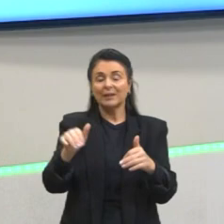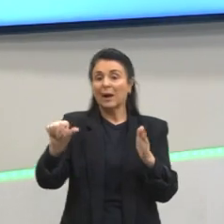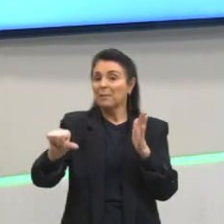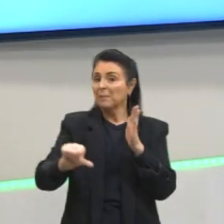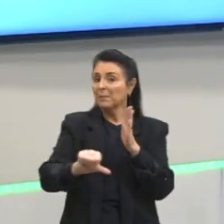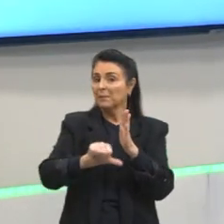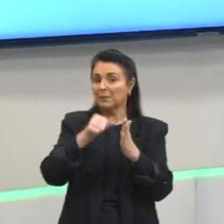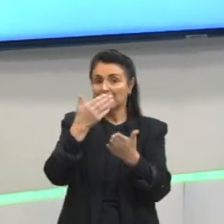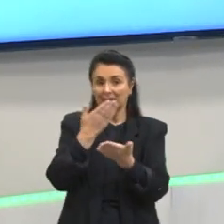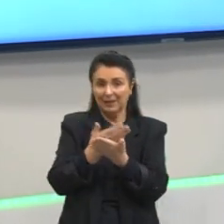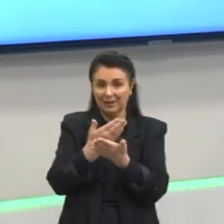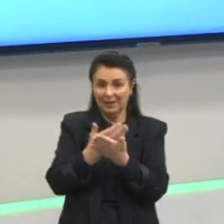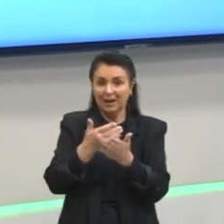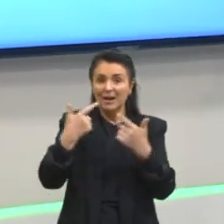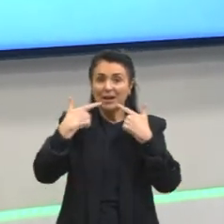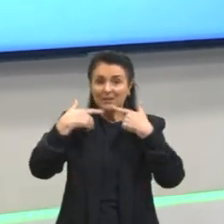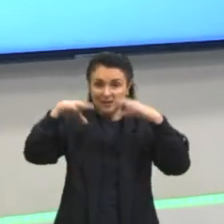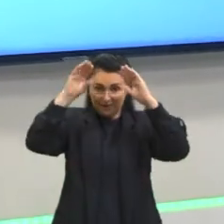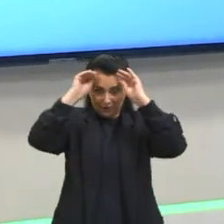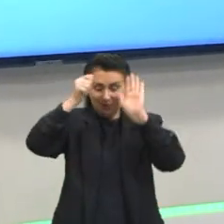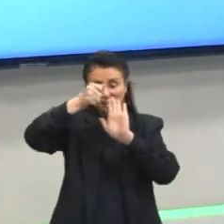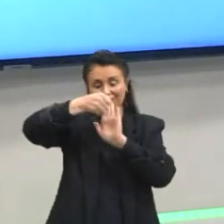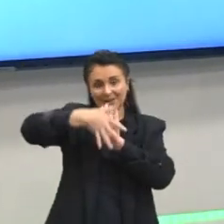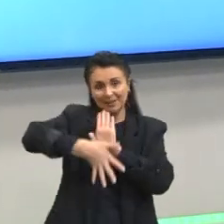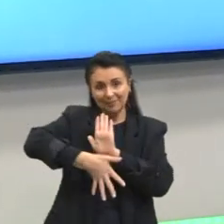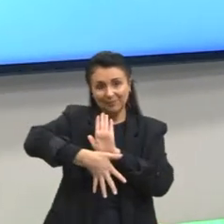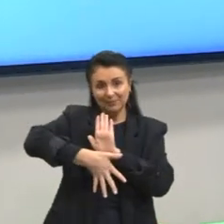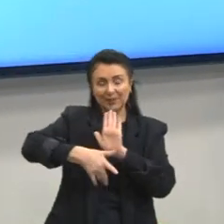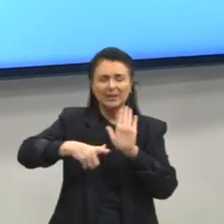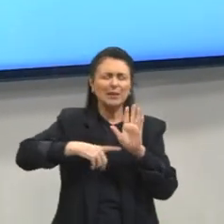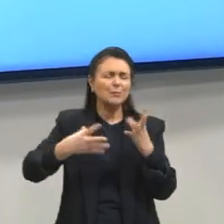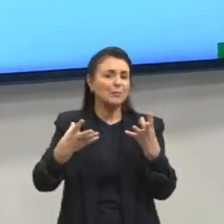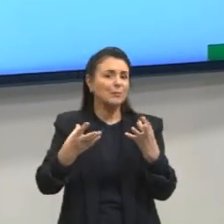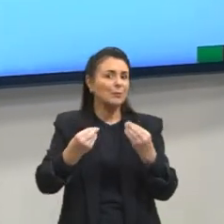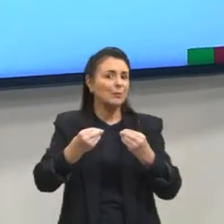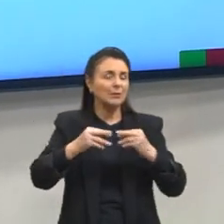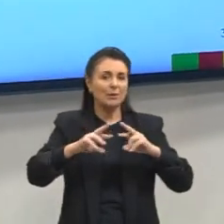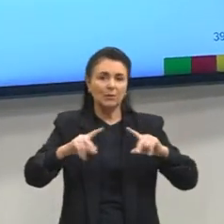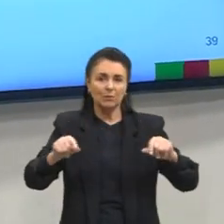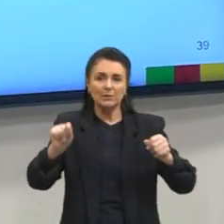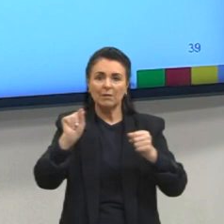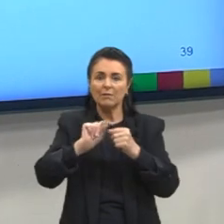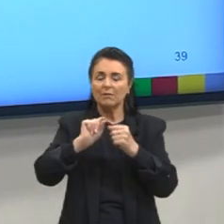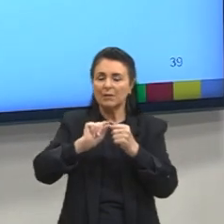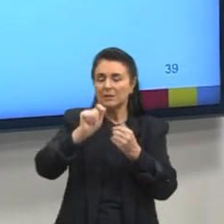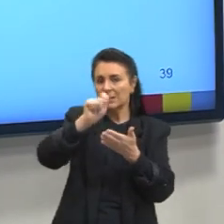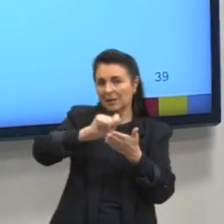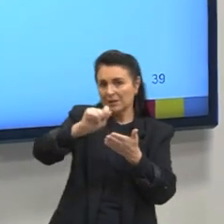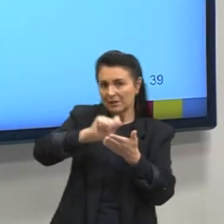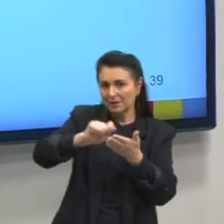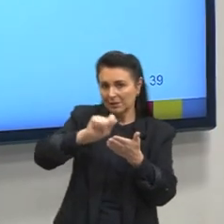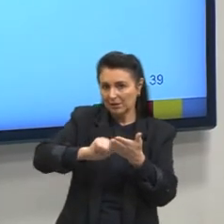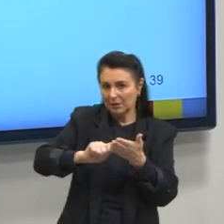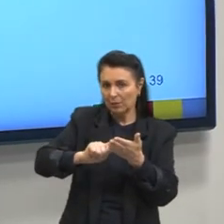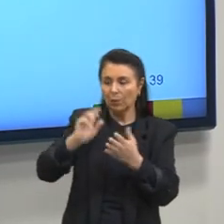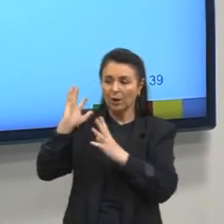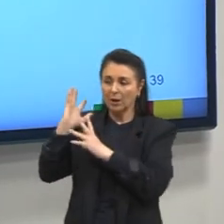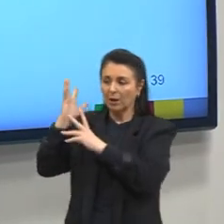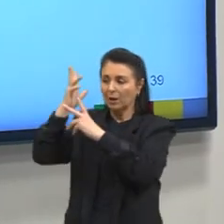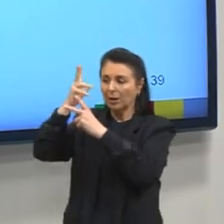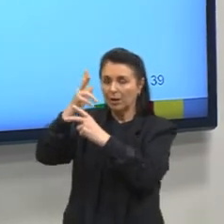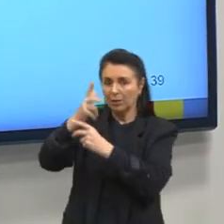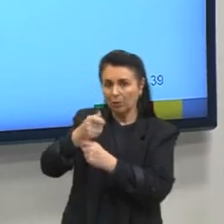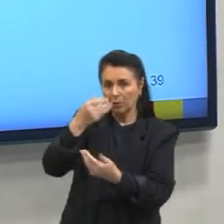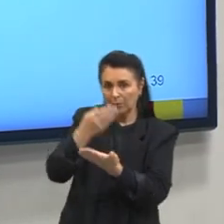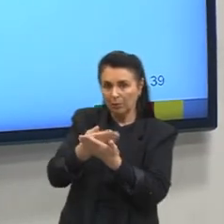primeira aula de figuras de linguagem eu sei que é muita coisa faça umas anotações de vocês retomem